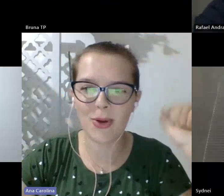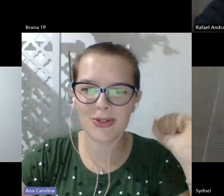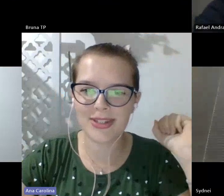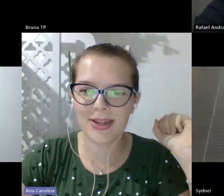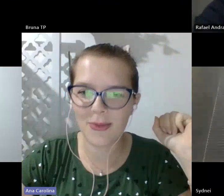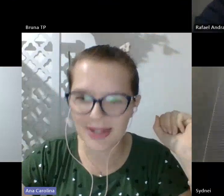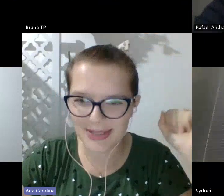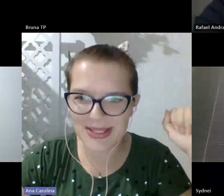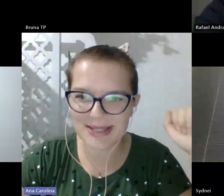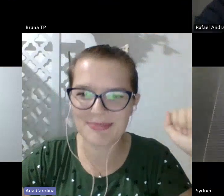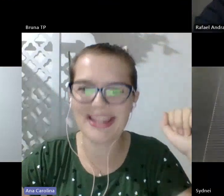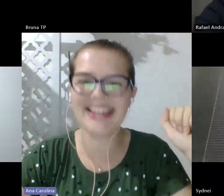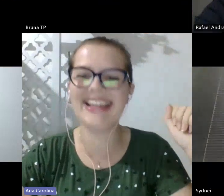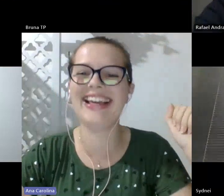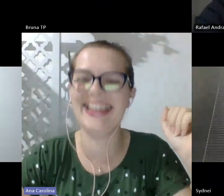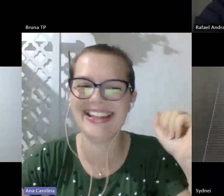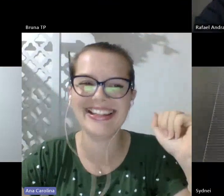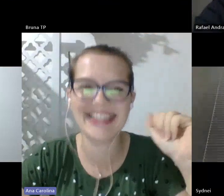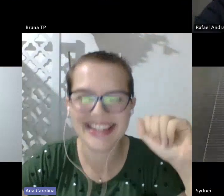Tem uma moto que está roncando aqui.